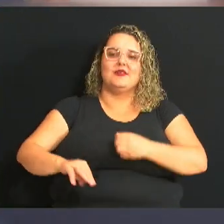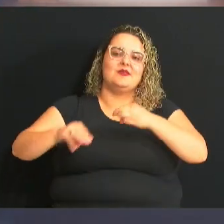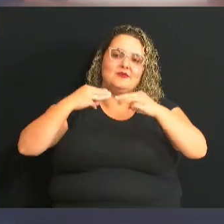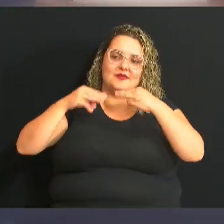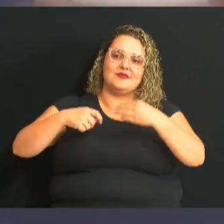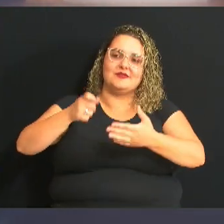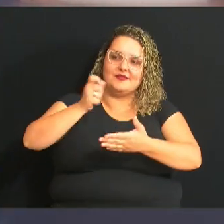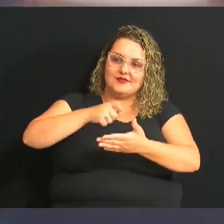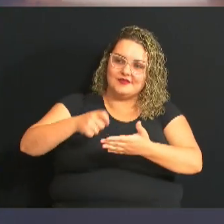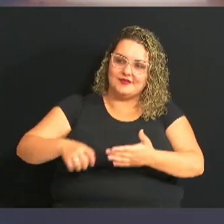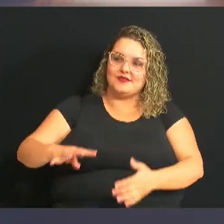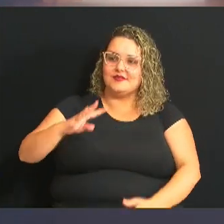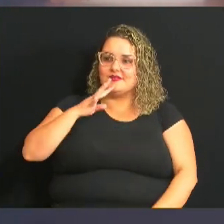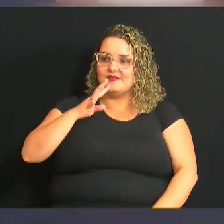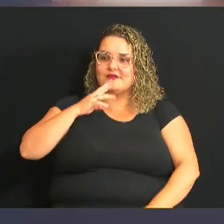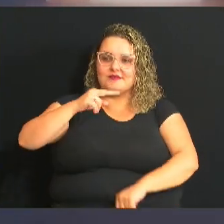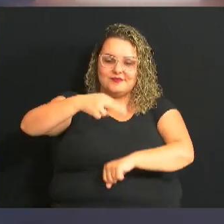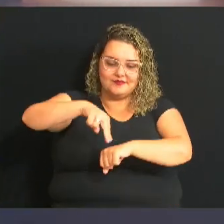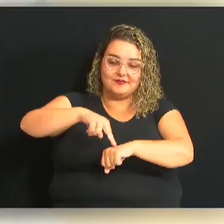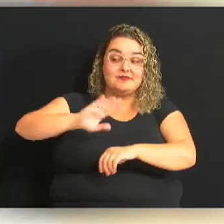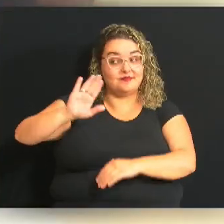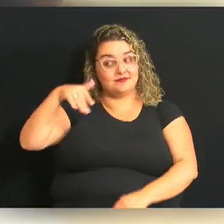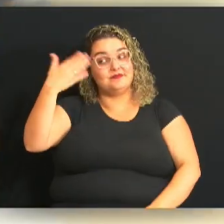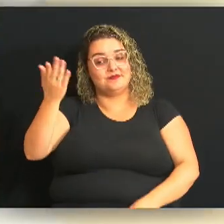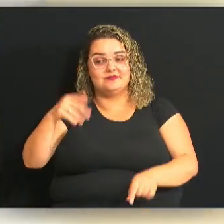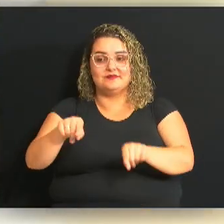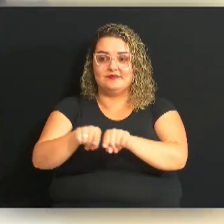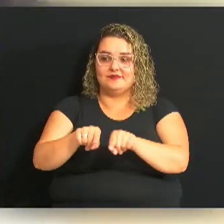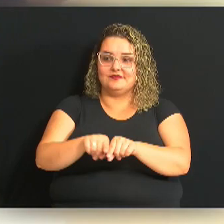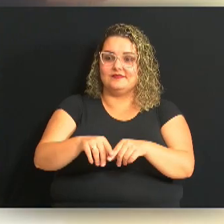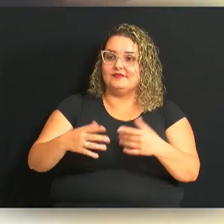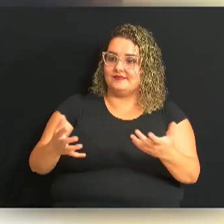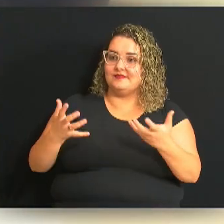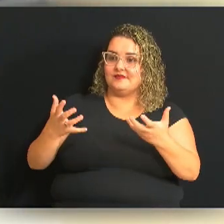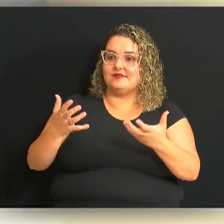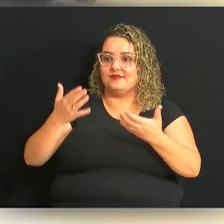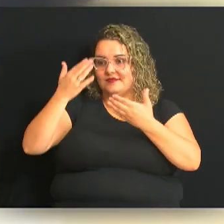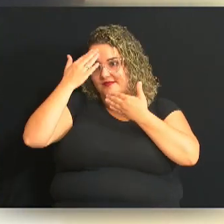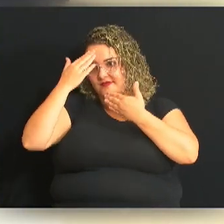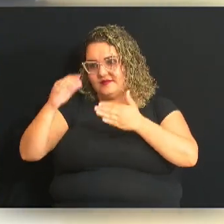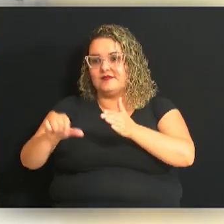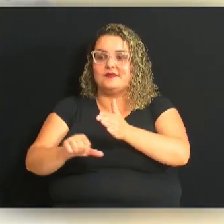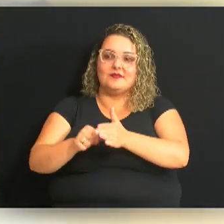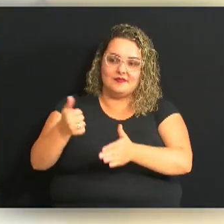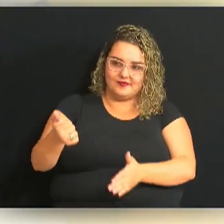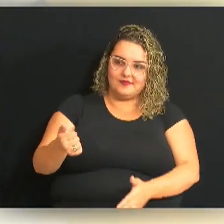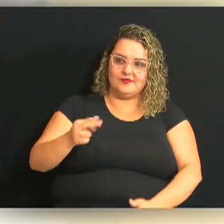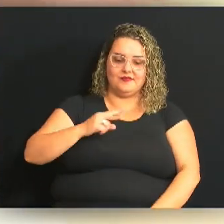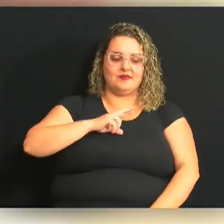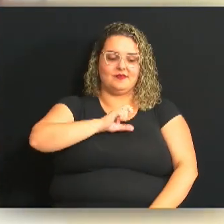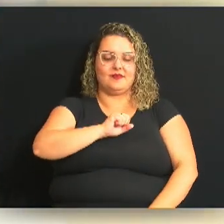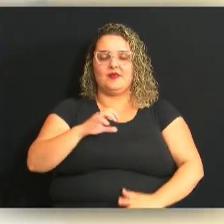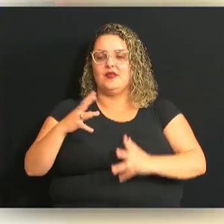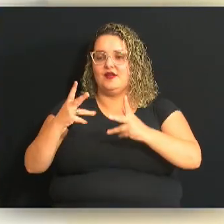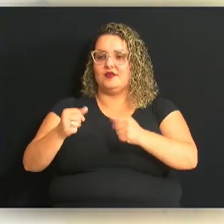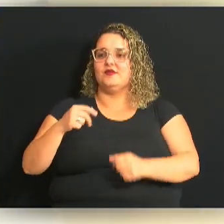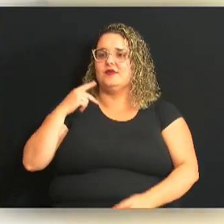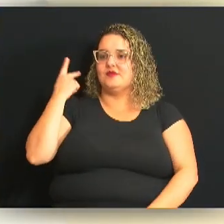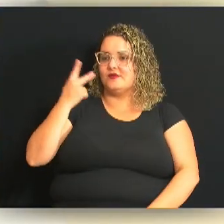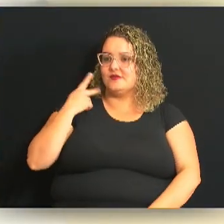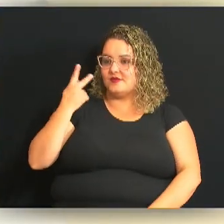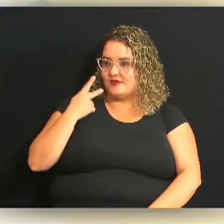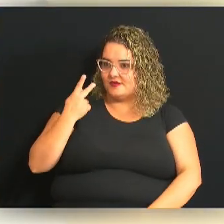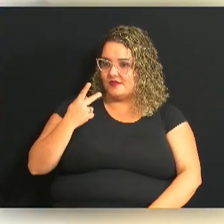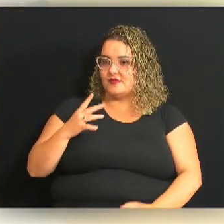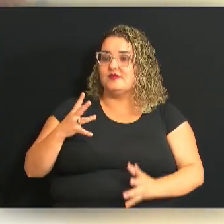conhecido nacionalmente e internacionalmente. Gostaria de agradecer primeiramente aqui ao Rossini, a todos os vereadores e a todos